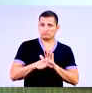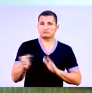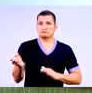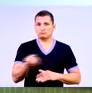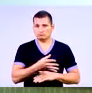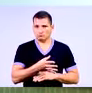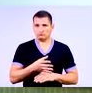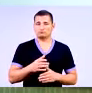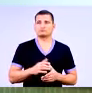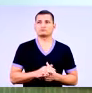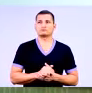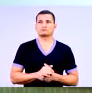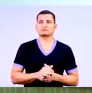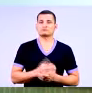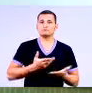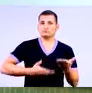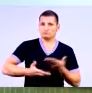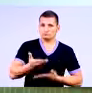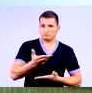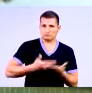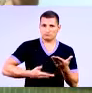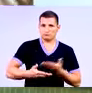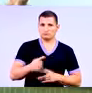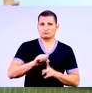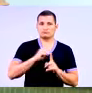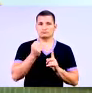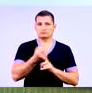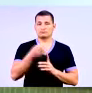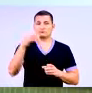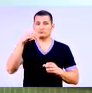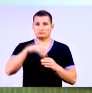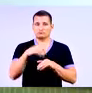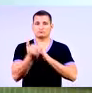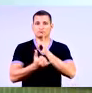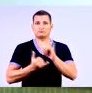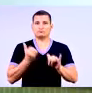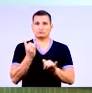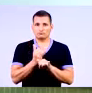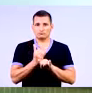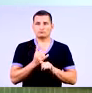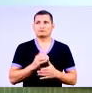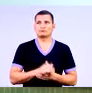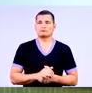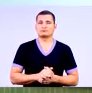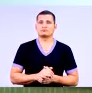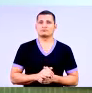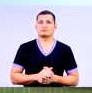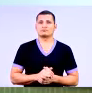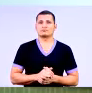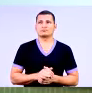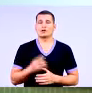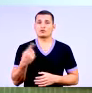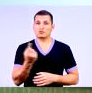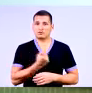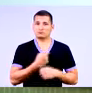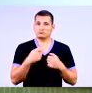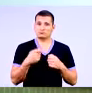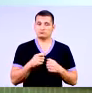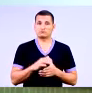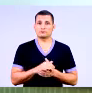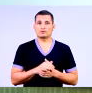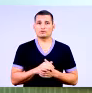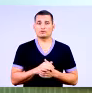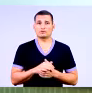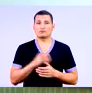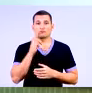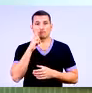para as relações sociais dentro desse mundo virtual. Nós temos que levar em consideração o seguinte,